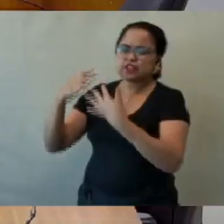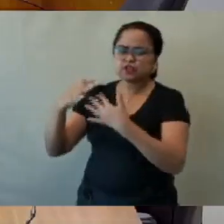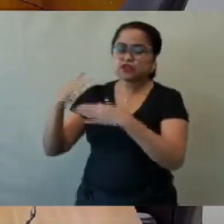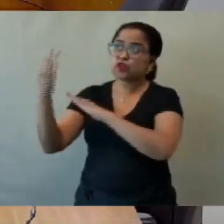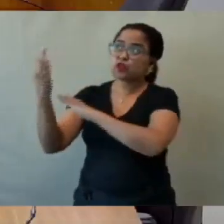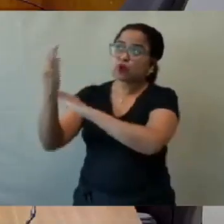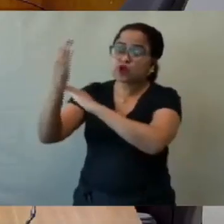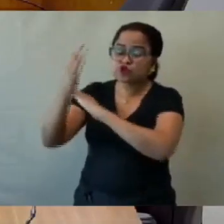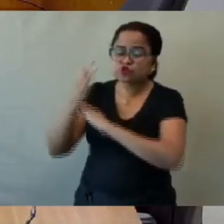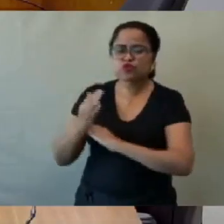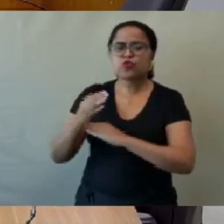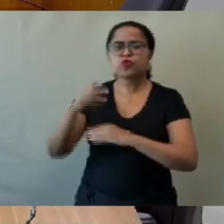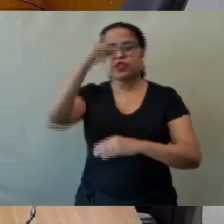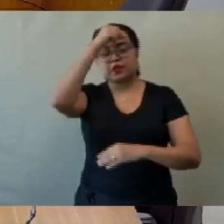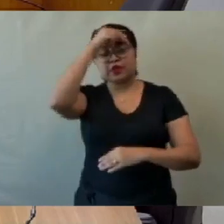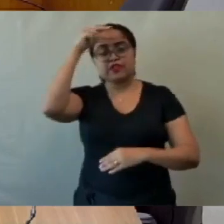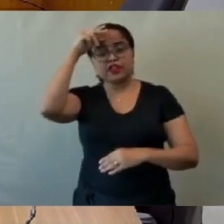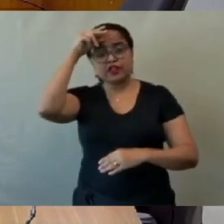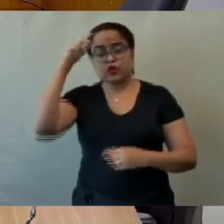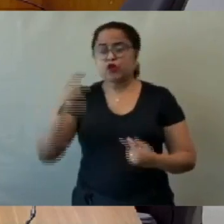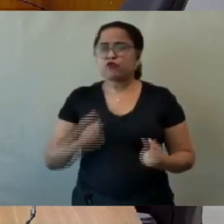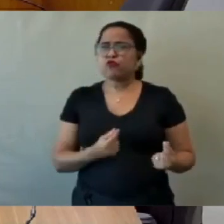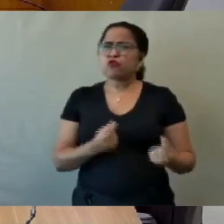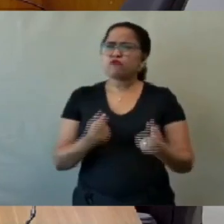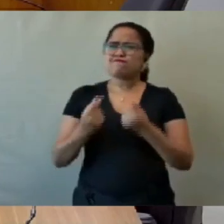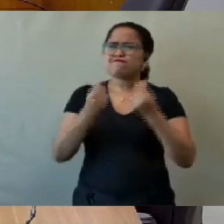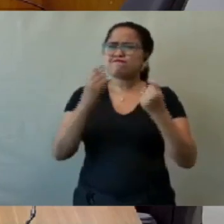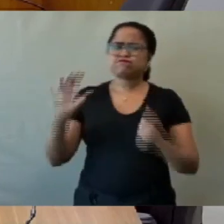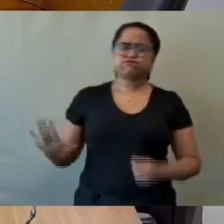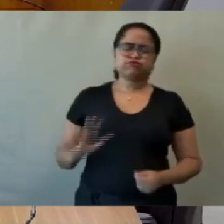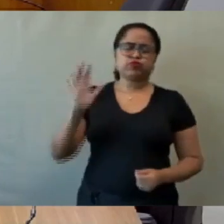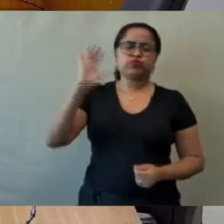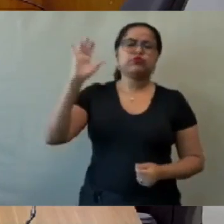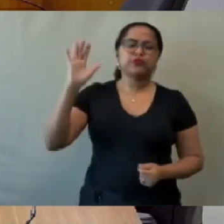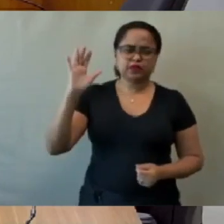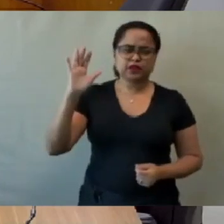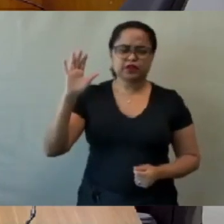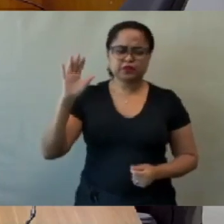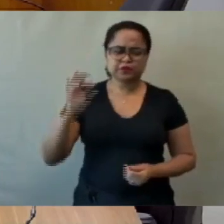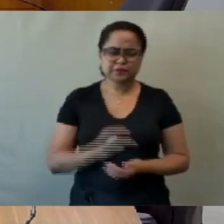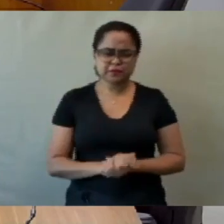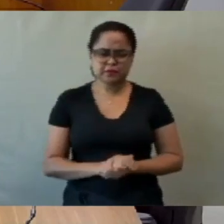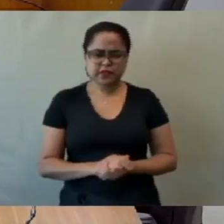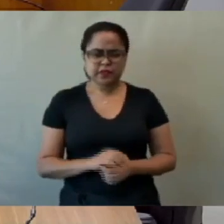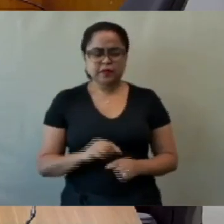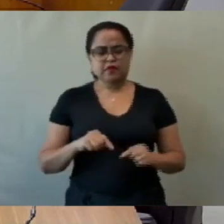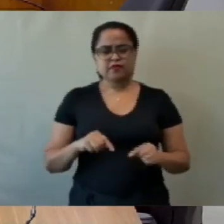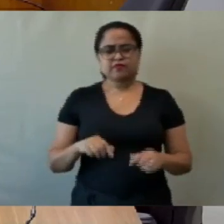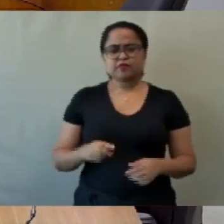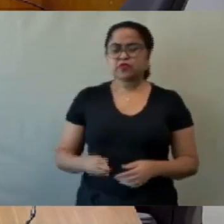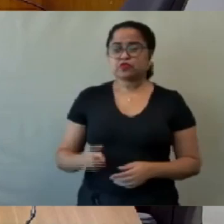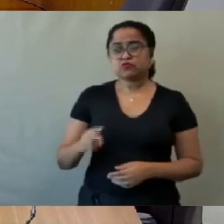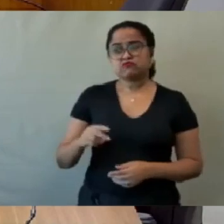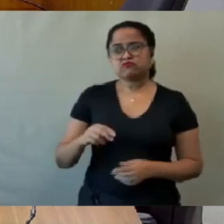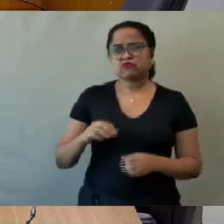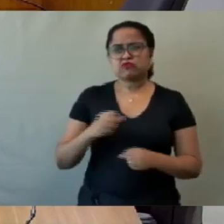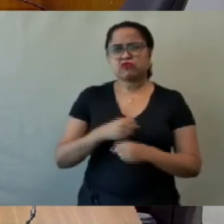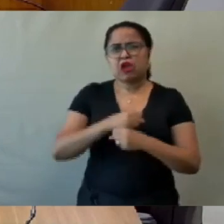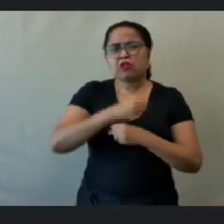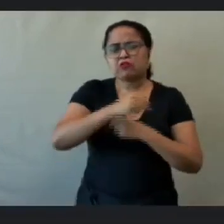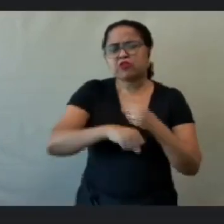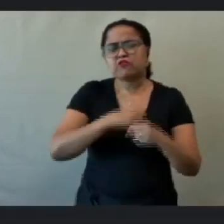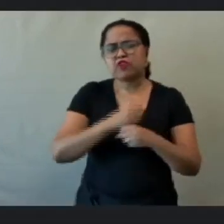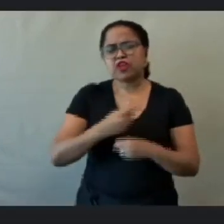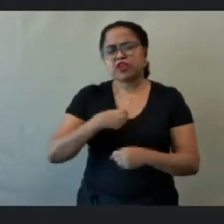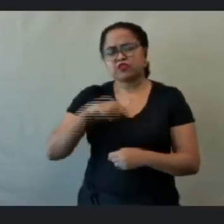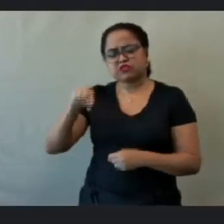Foi um investimento muito alto. Muito bom, Marli. Obrigada, Cida. Em votação, como vota a vereadora Marcela